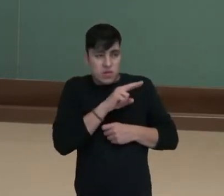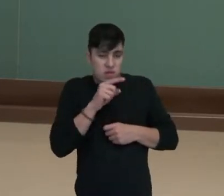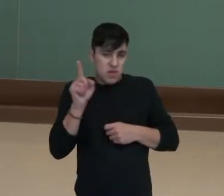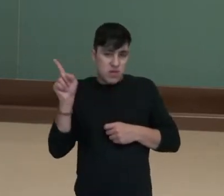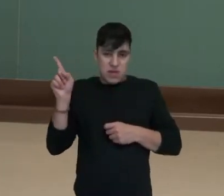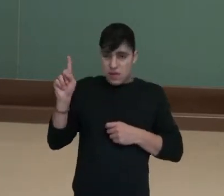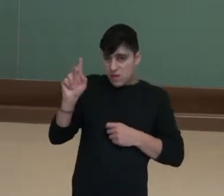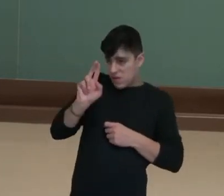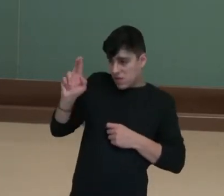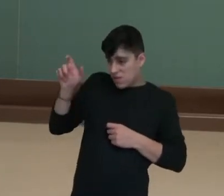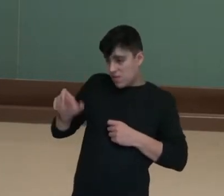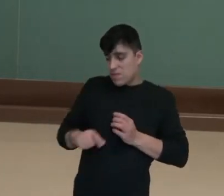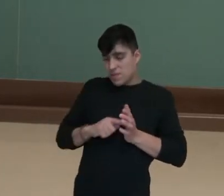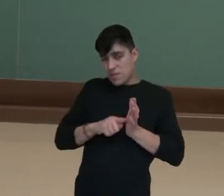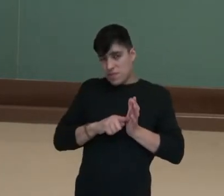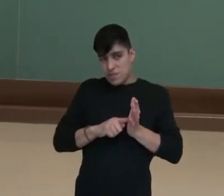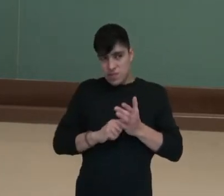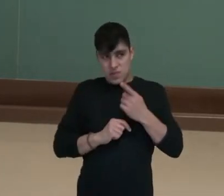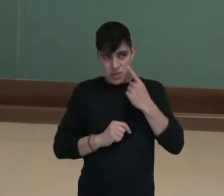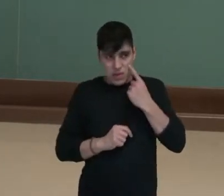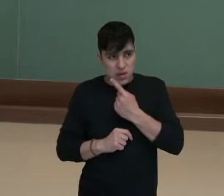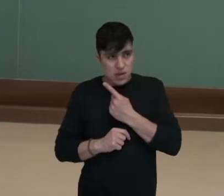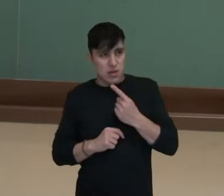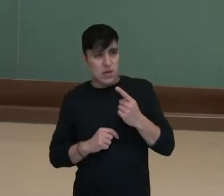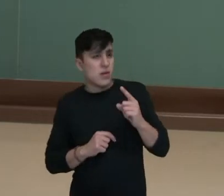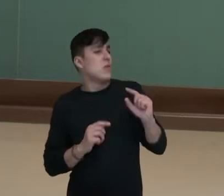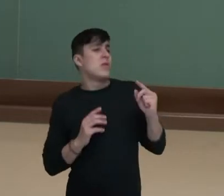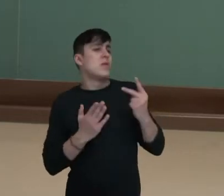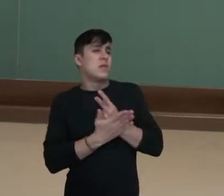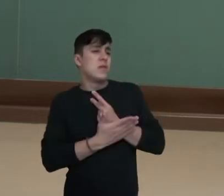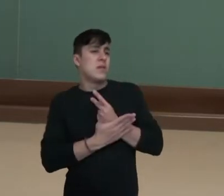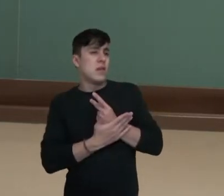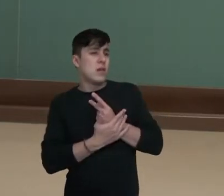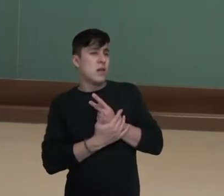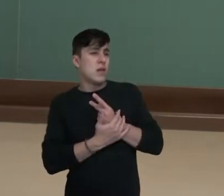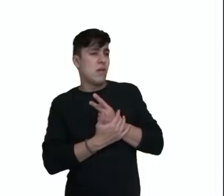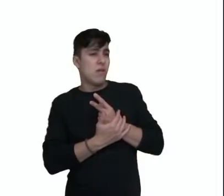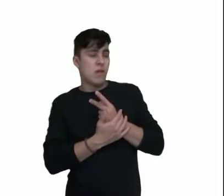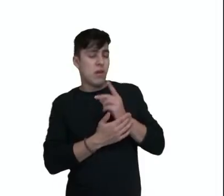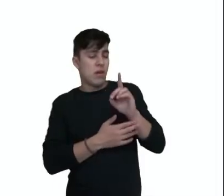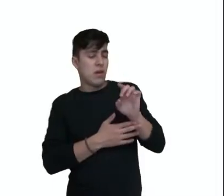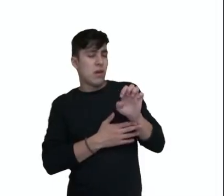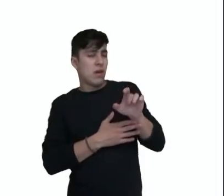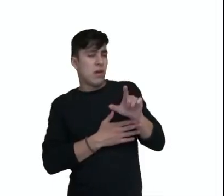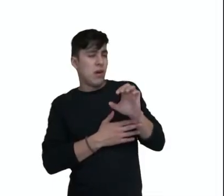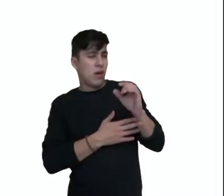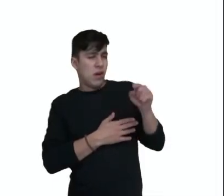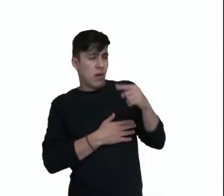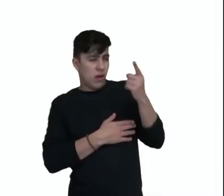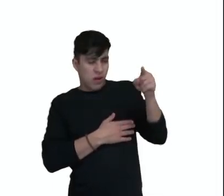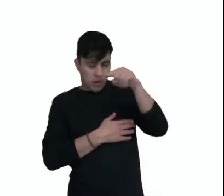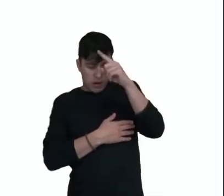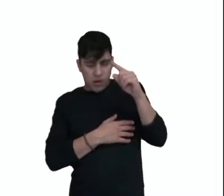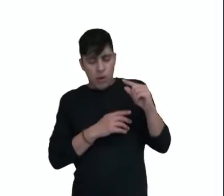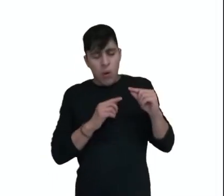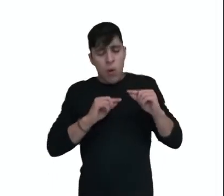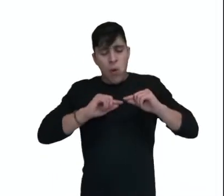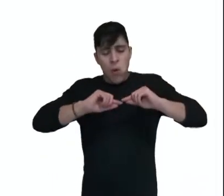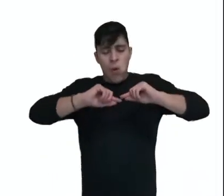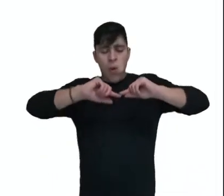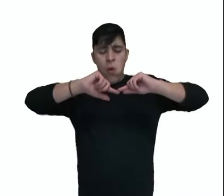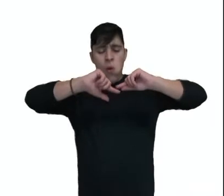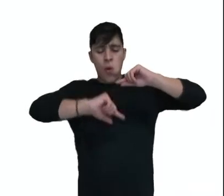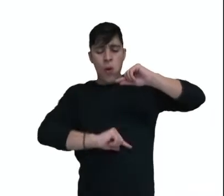Esse pesquisador que descobriu. Observe aqui no GIF o que acontece. Olha, deleção. Onde que tá esses cromossomos? Eles